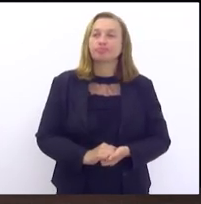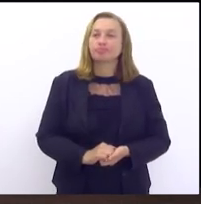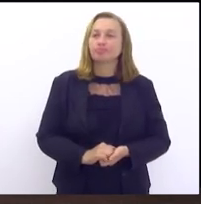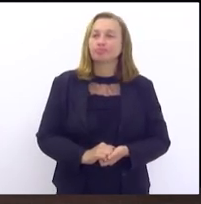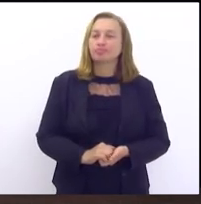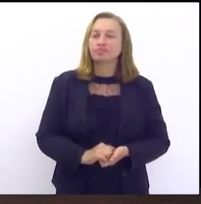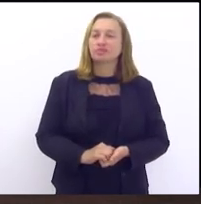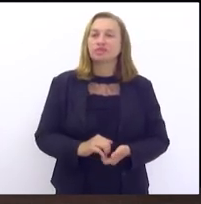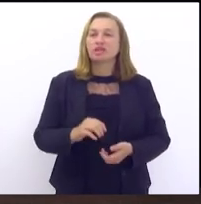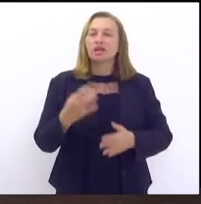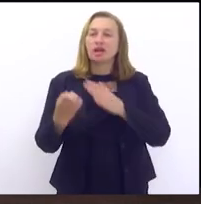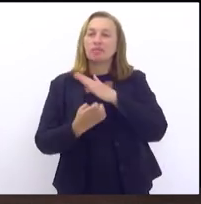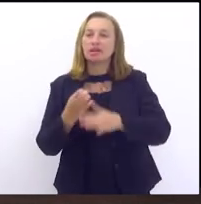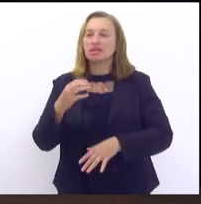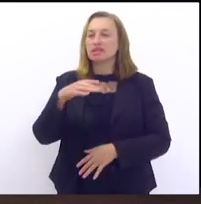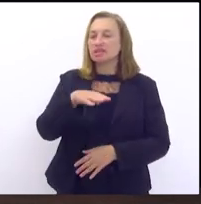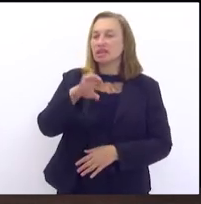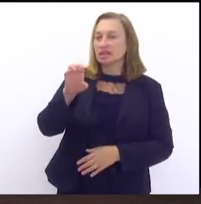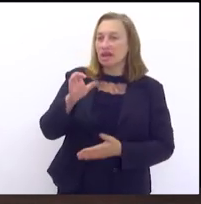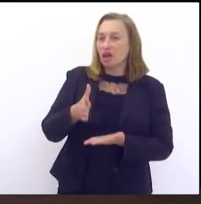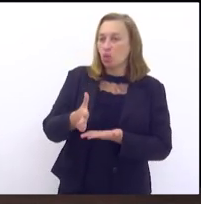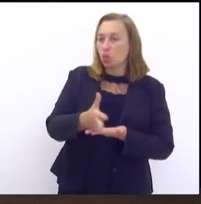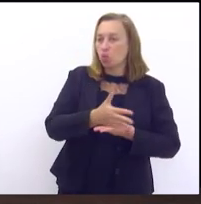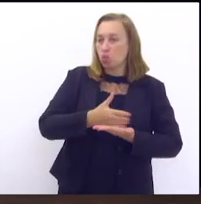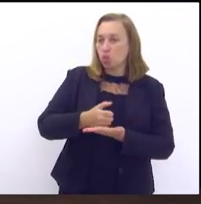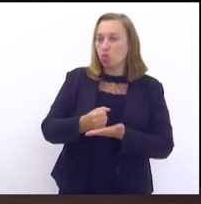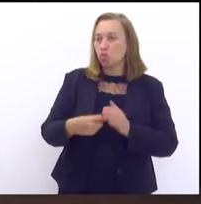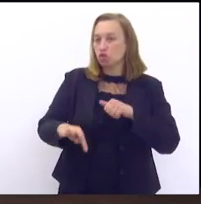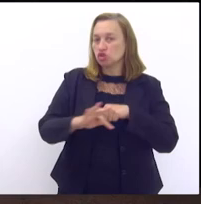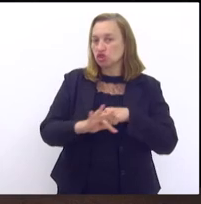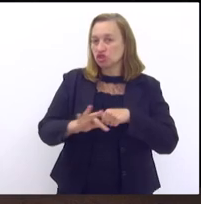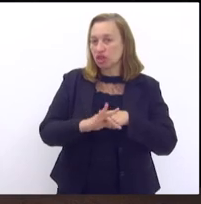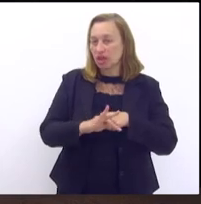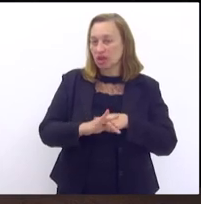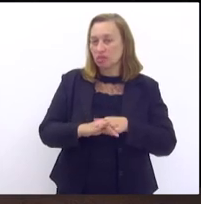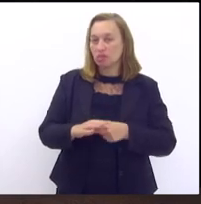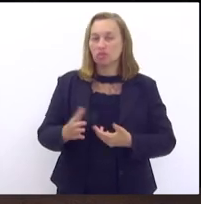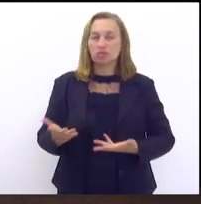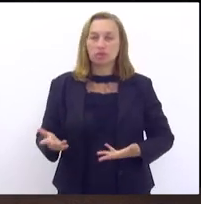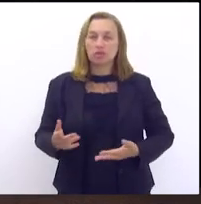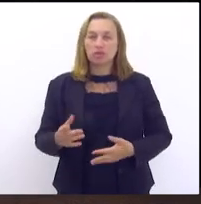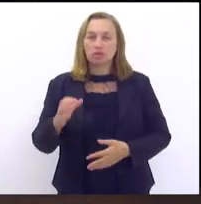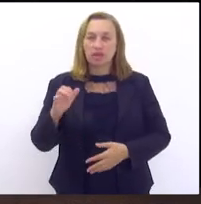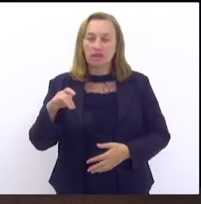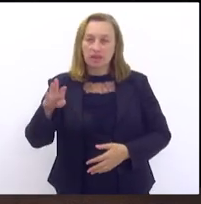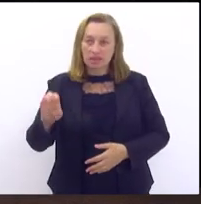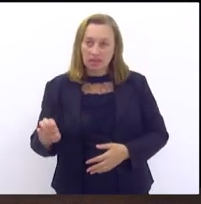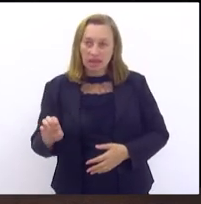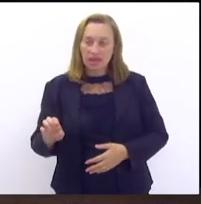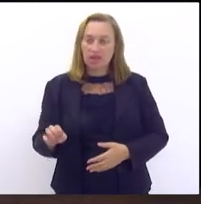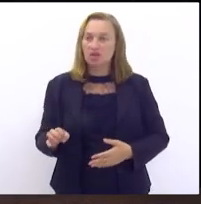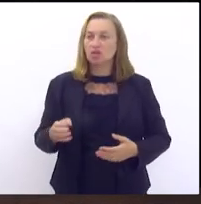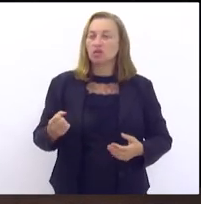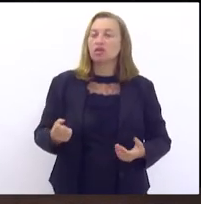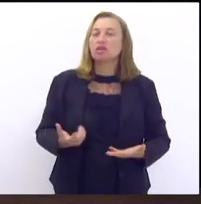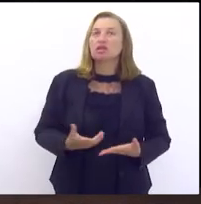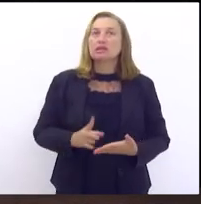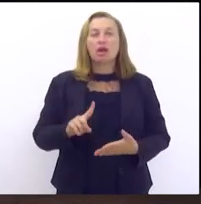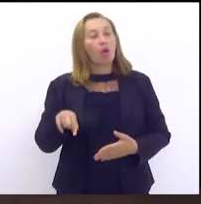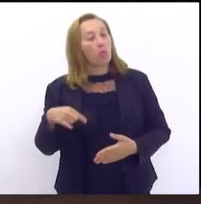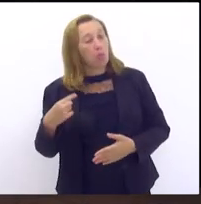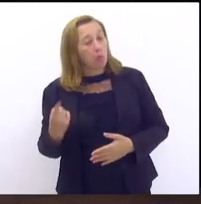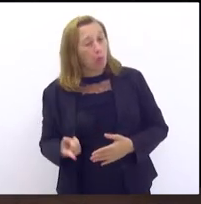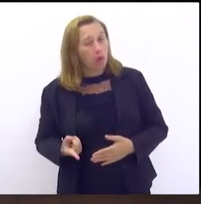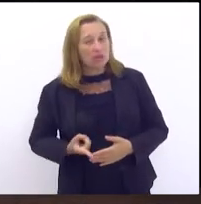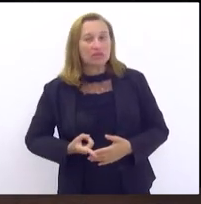A SEDAI, o núcleo da SEDAI, deputado Luiz Paulo, os técnicos da SEDAI, os engenheiros da SEDAI, na sua grande maioria, depois que